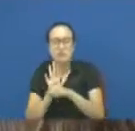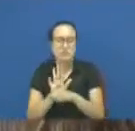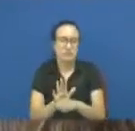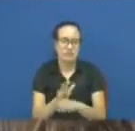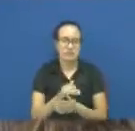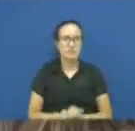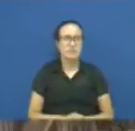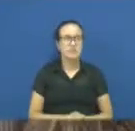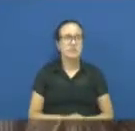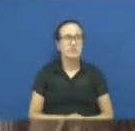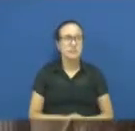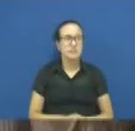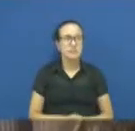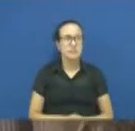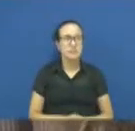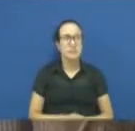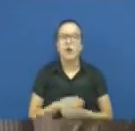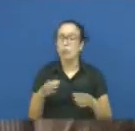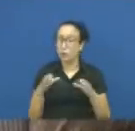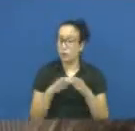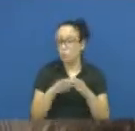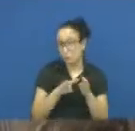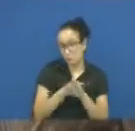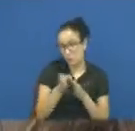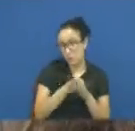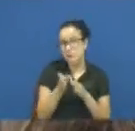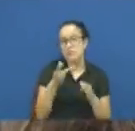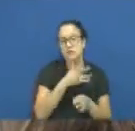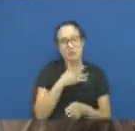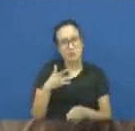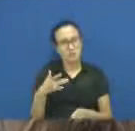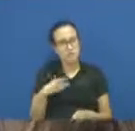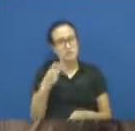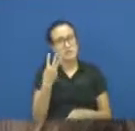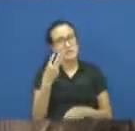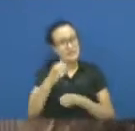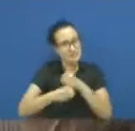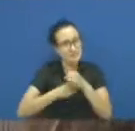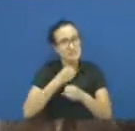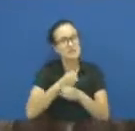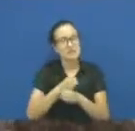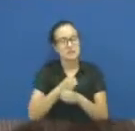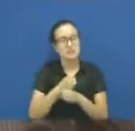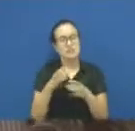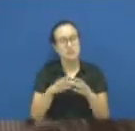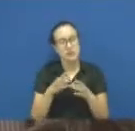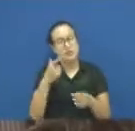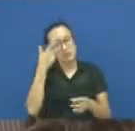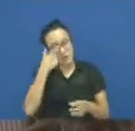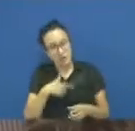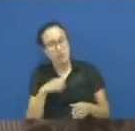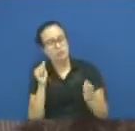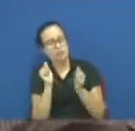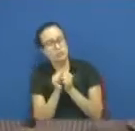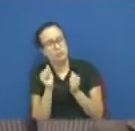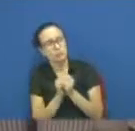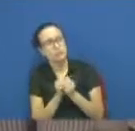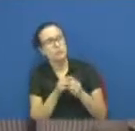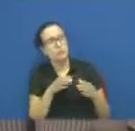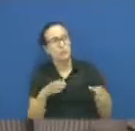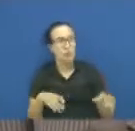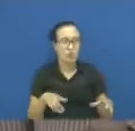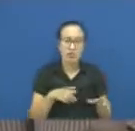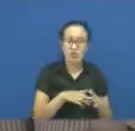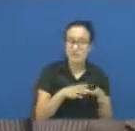como eu já disse, fez parte do Conselho Municipal de Saúde durante 3 anos, onde eu também tive a oportunidade de ter referências